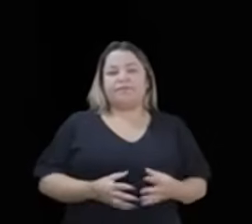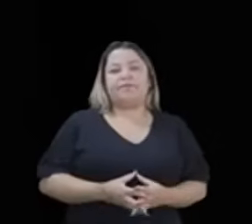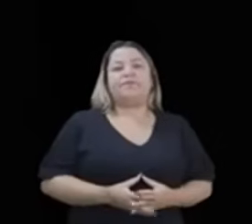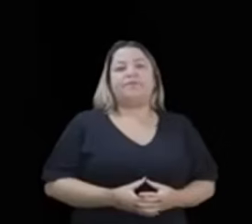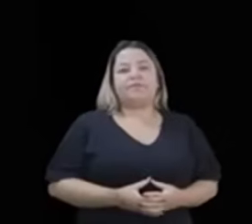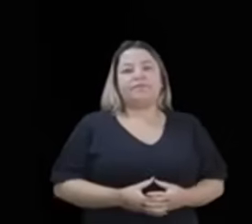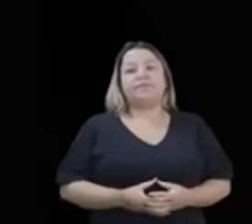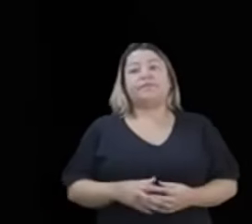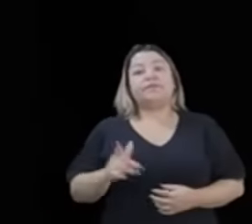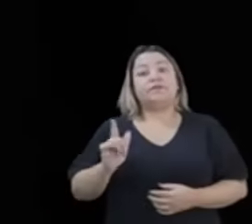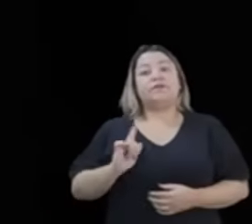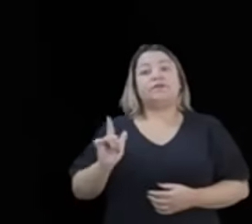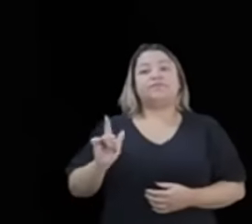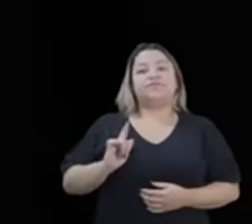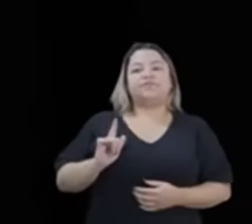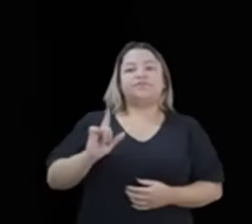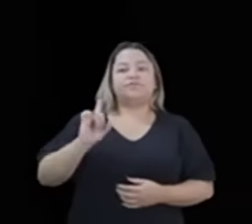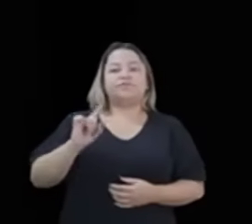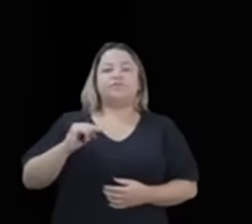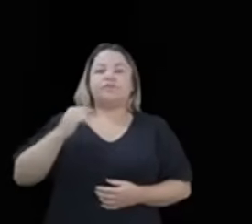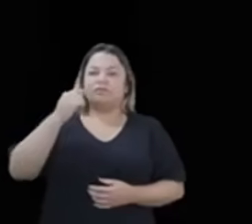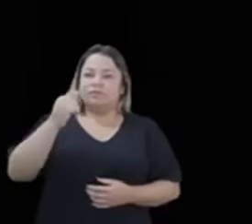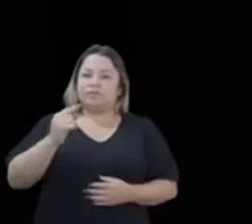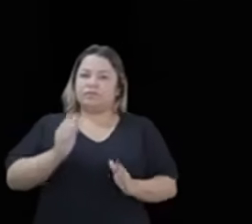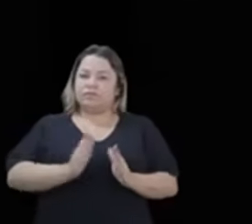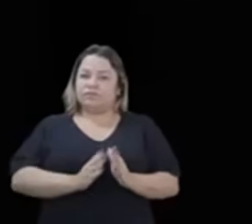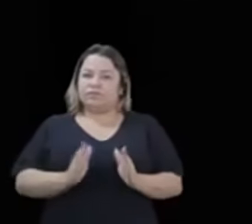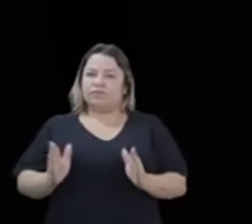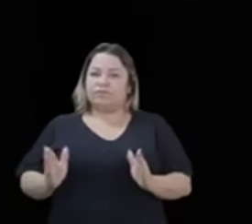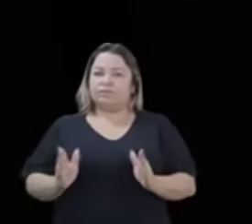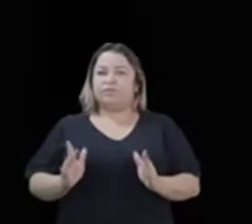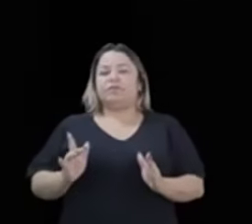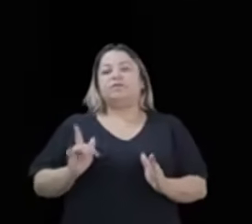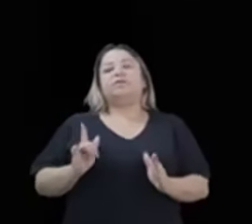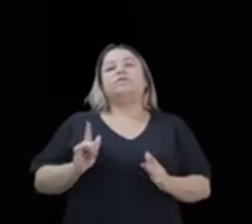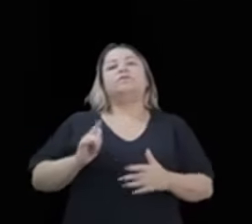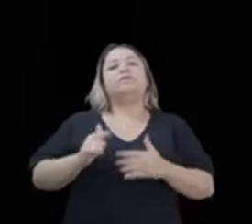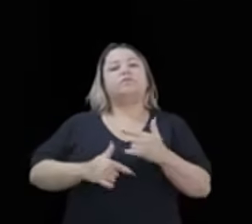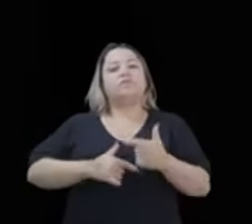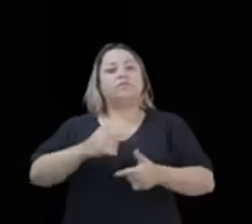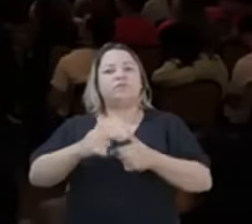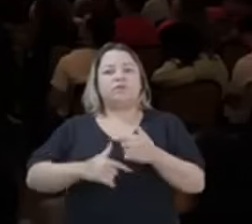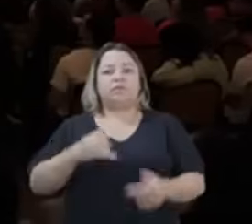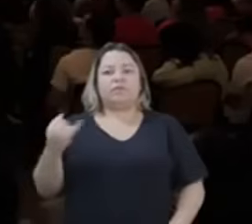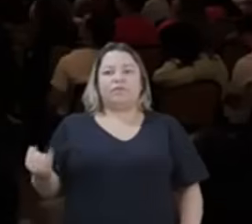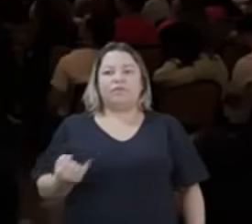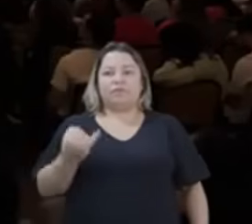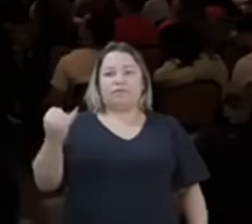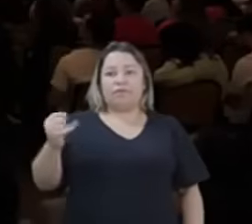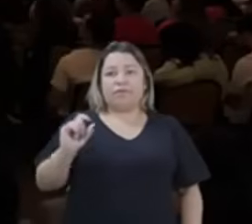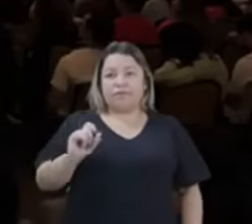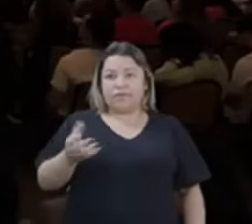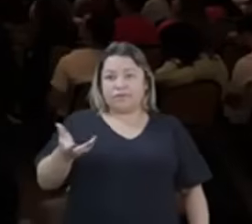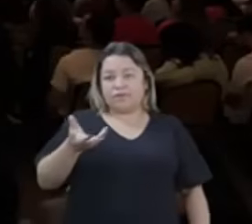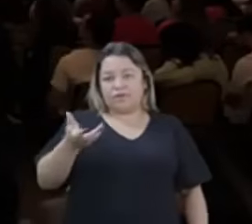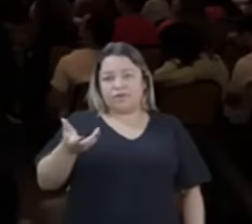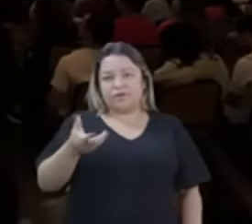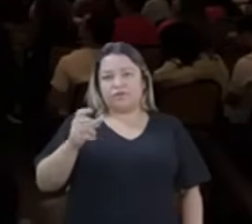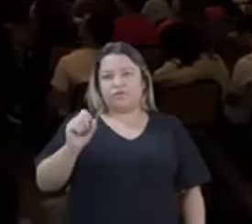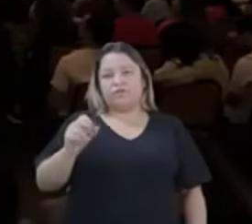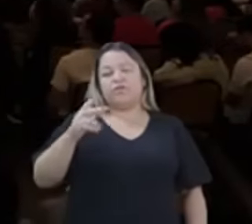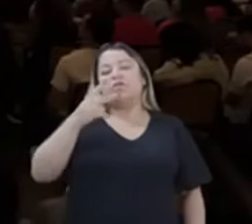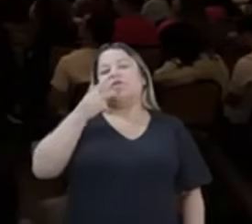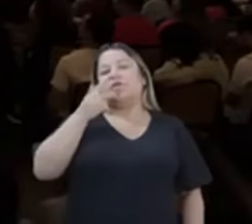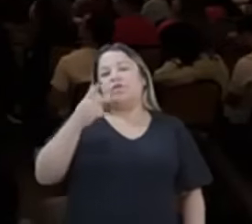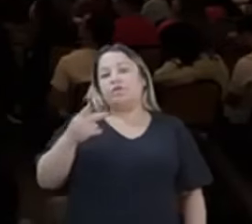Nós teremos, no próximo período, tarefas fundamentais e que eu quero aqui destacar